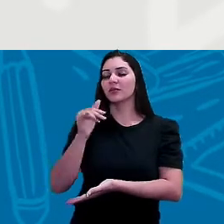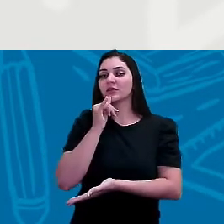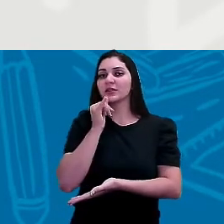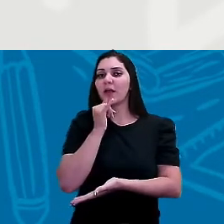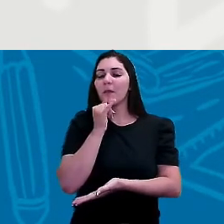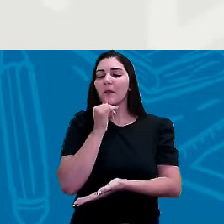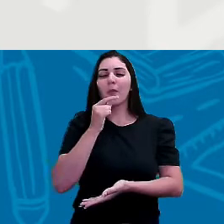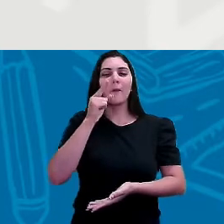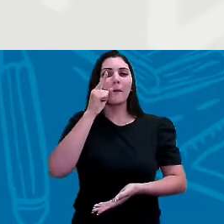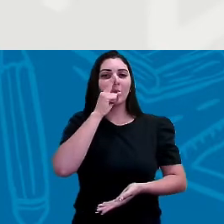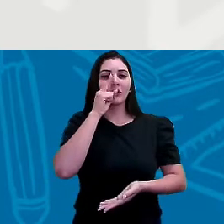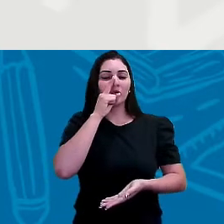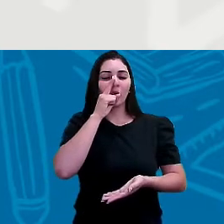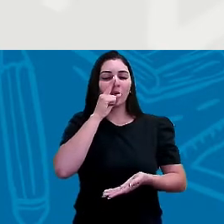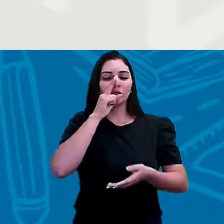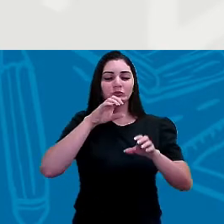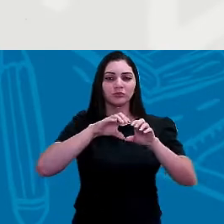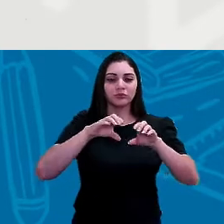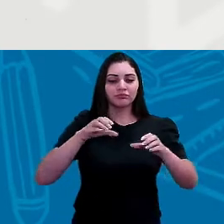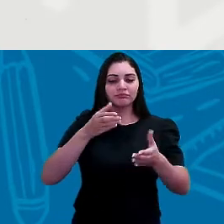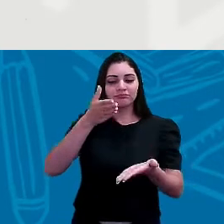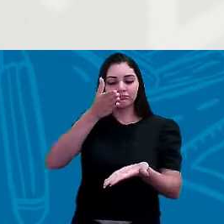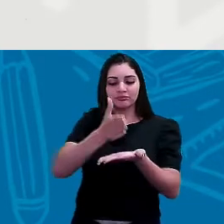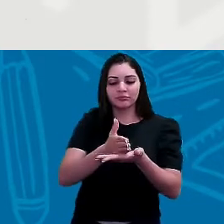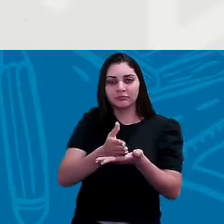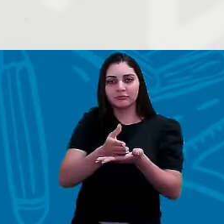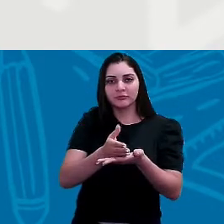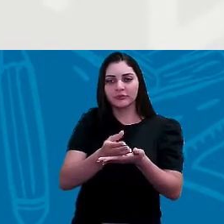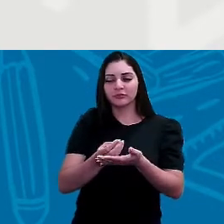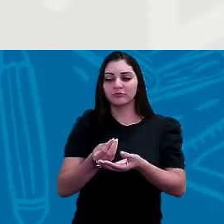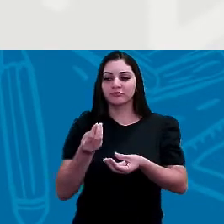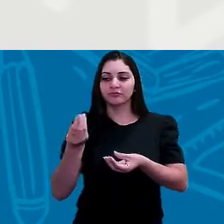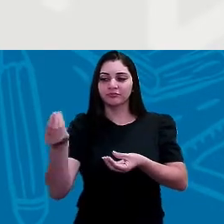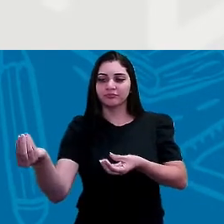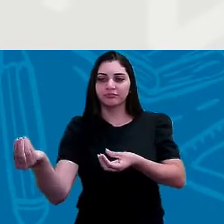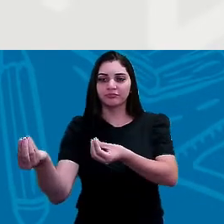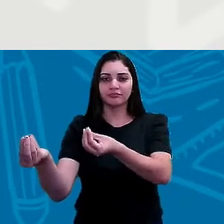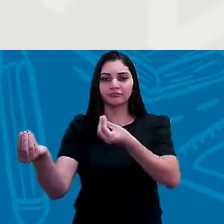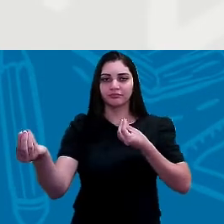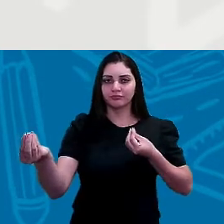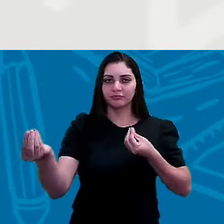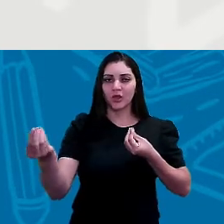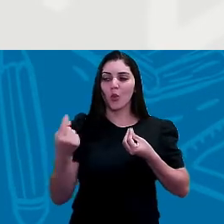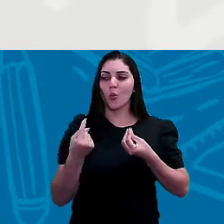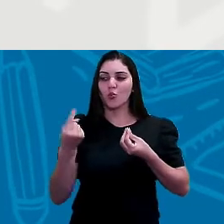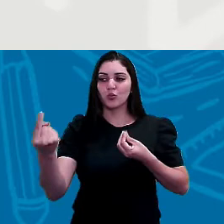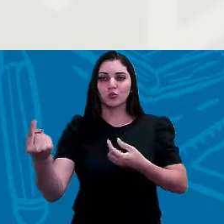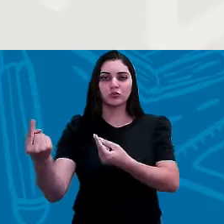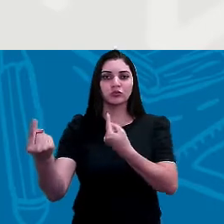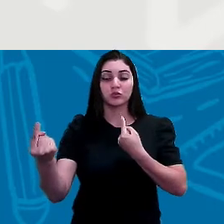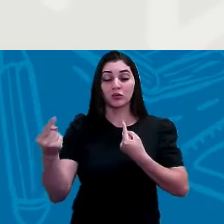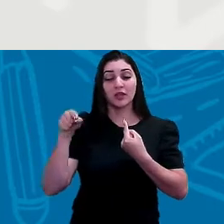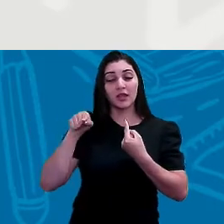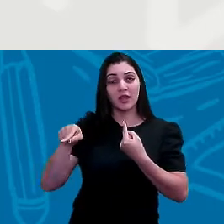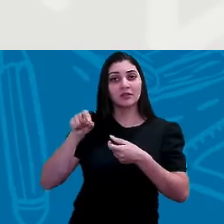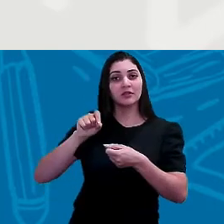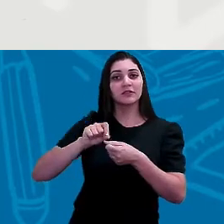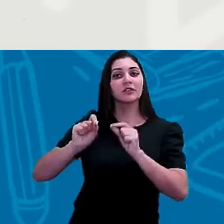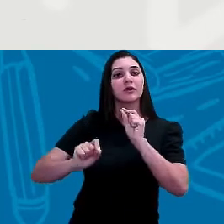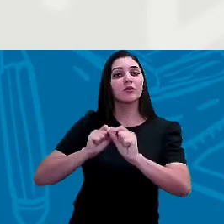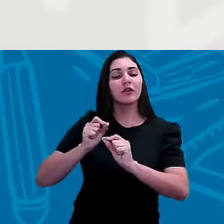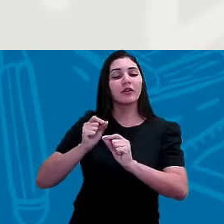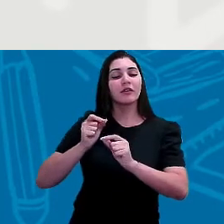biscoito, divide no meio, fica um para você e o outro para o seu irmão, tá? Isso que você está fazendo já significa